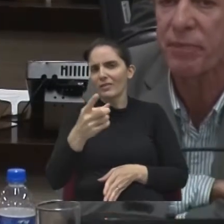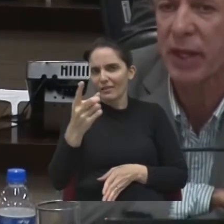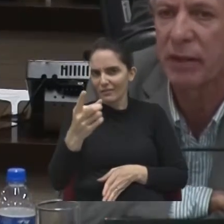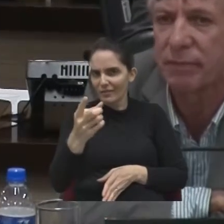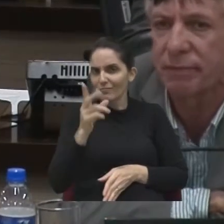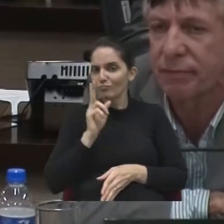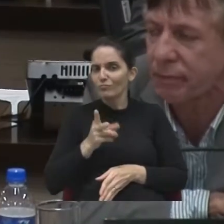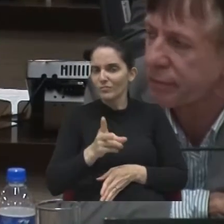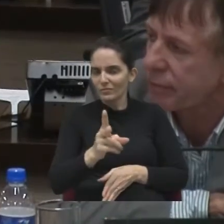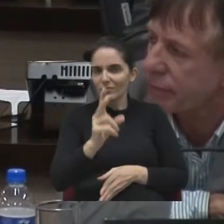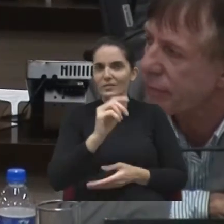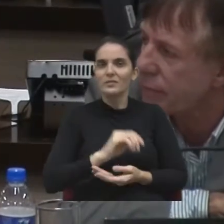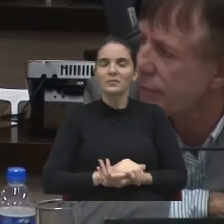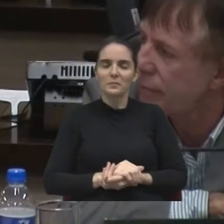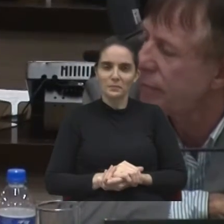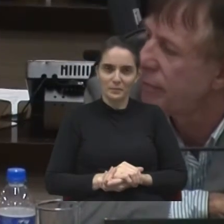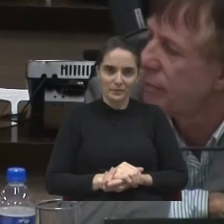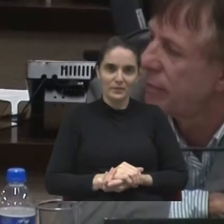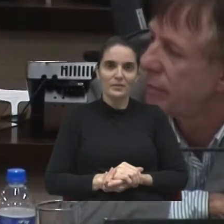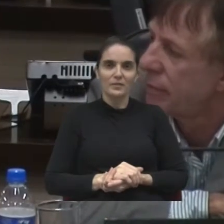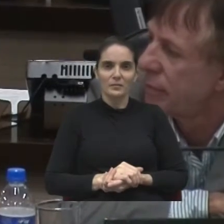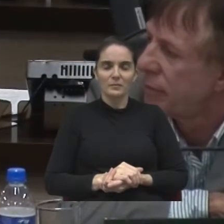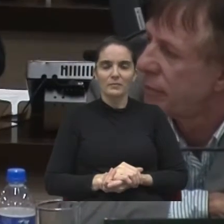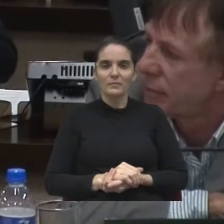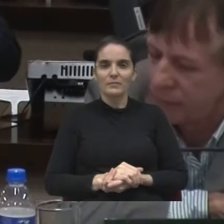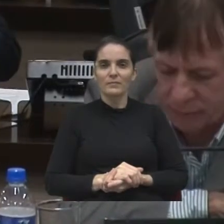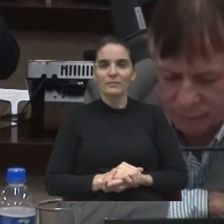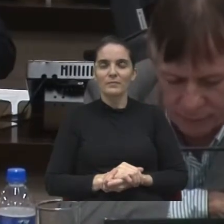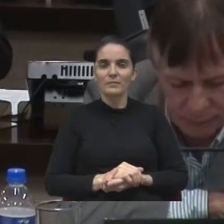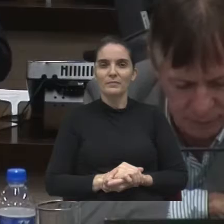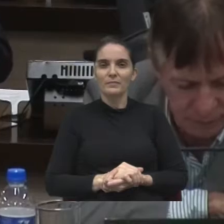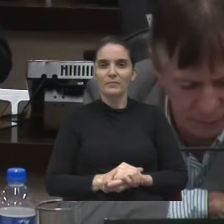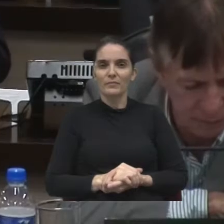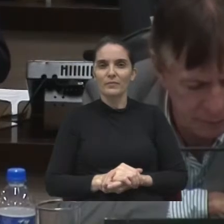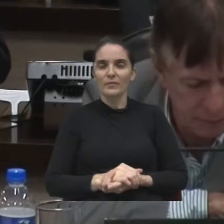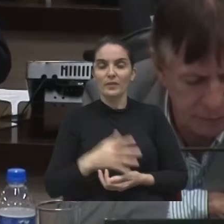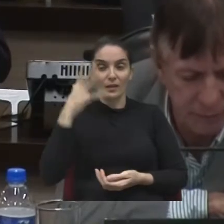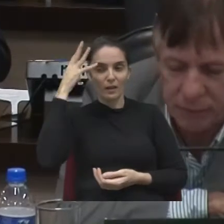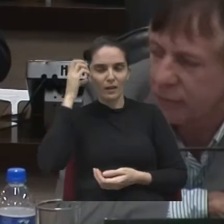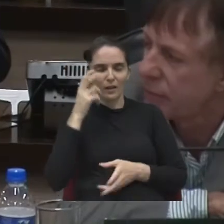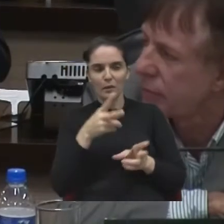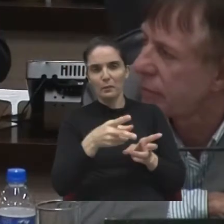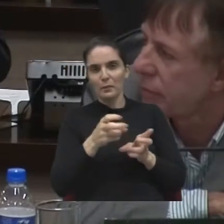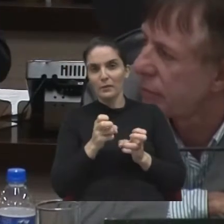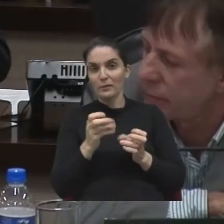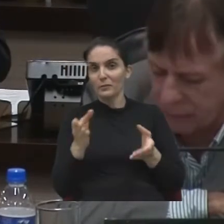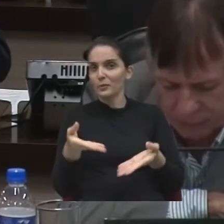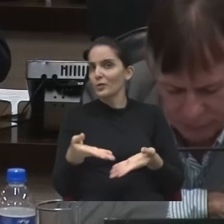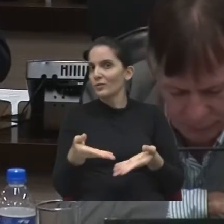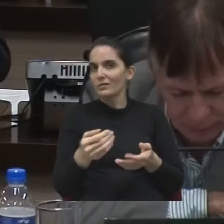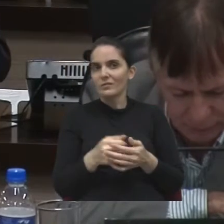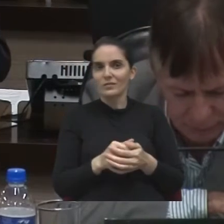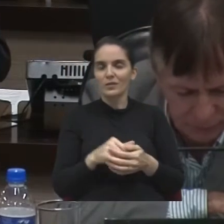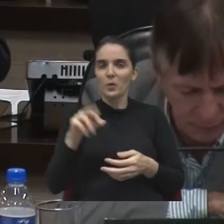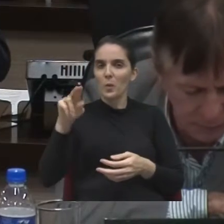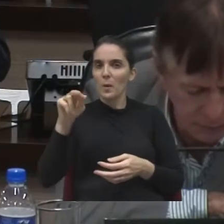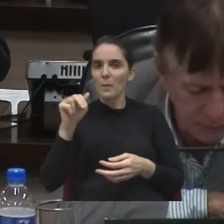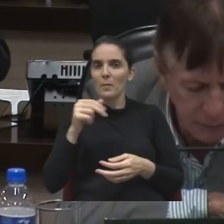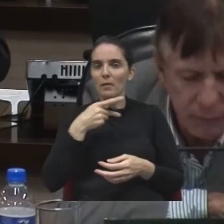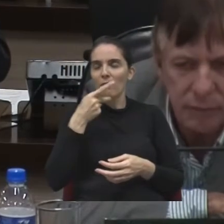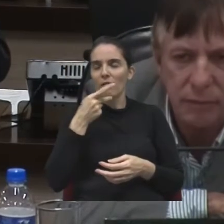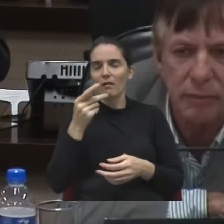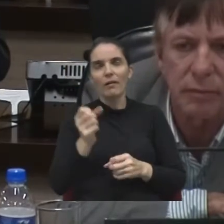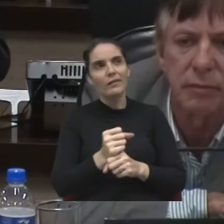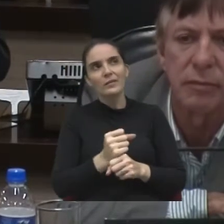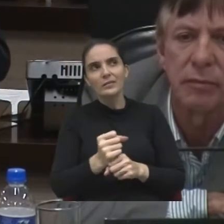a amizade que se faz ali no tiro de guerra. Eu vejo isso hoje, porque ele vive falando, esse ano, em tal